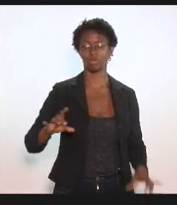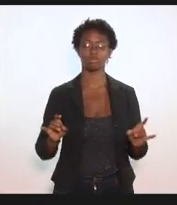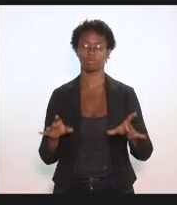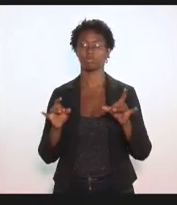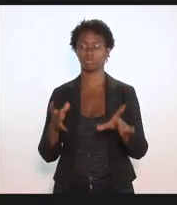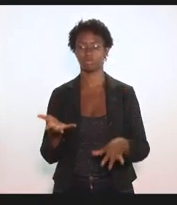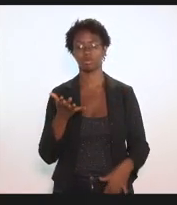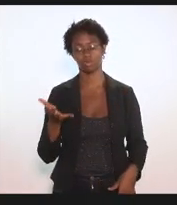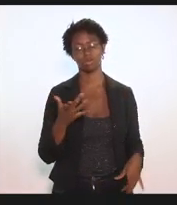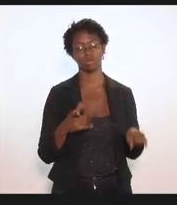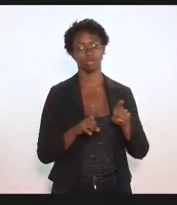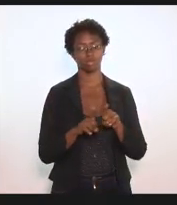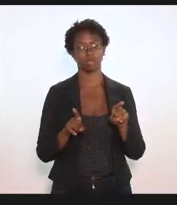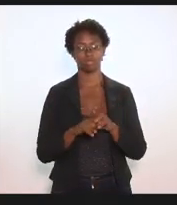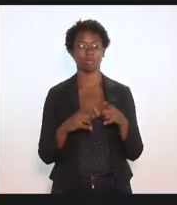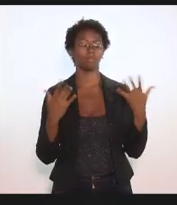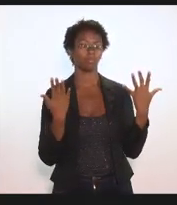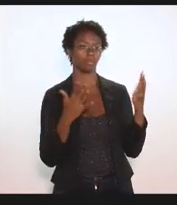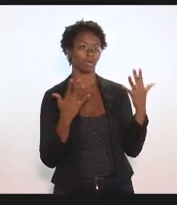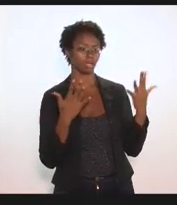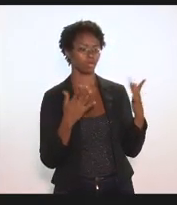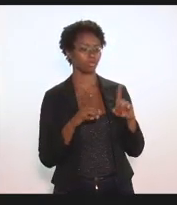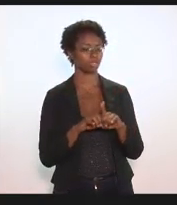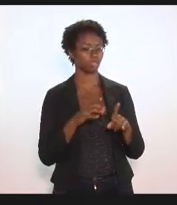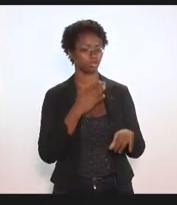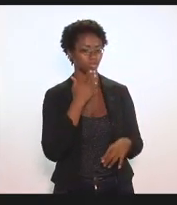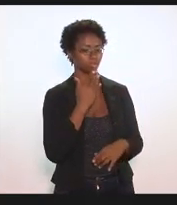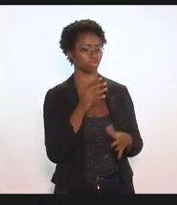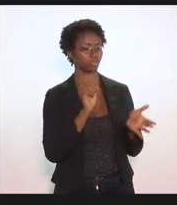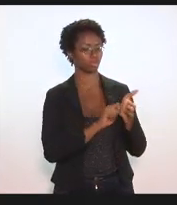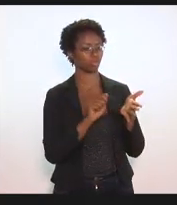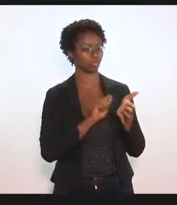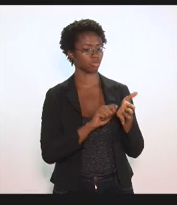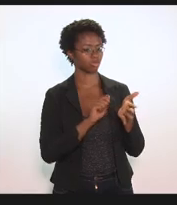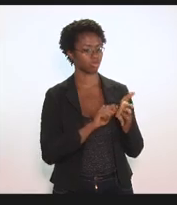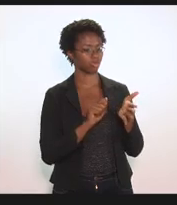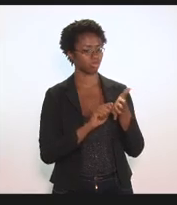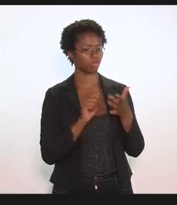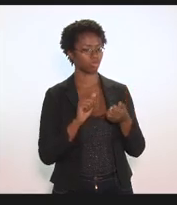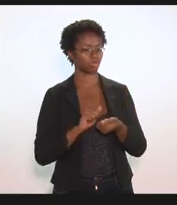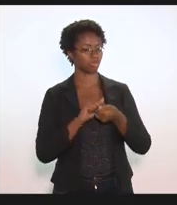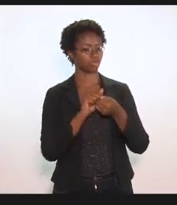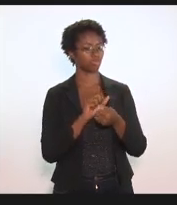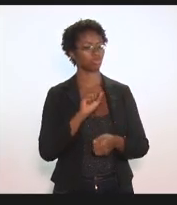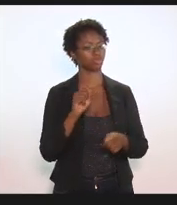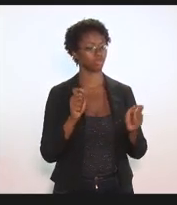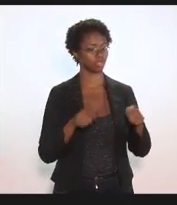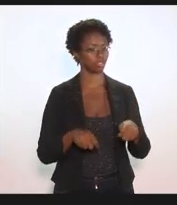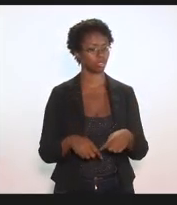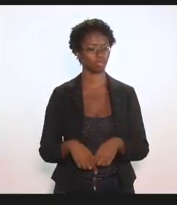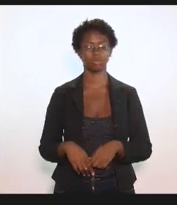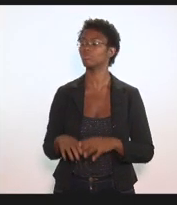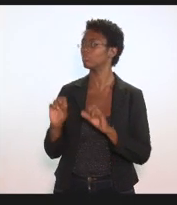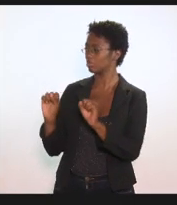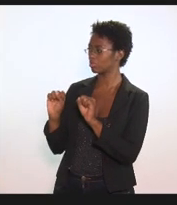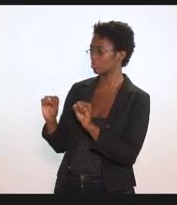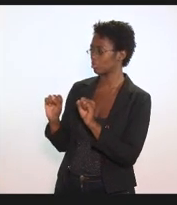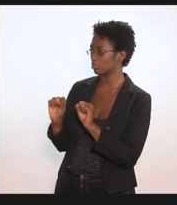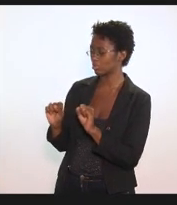gostaria, inclusive, além de dar os parabéns, eu gostaria de pedir a coautoria, se for possível. Obrigado, presidente. Está aberto, presidente,